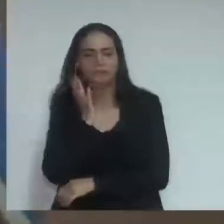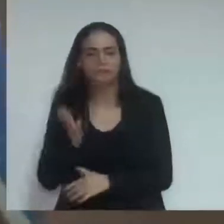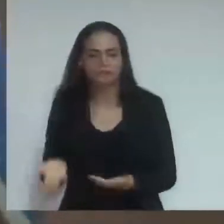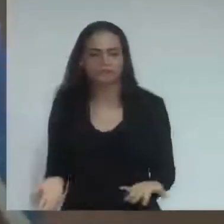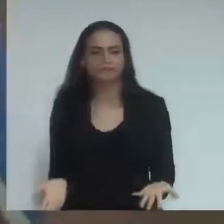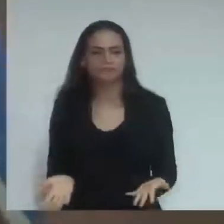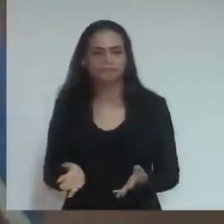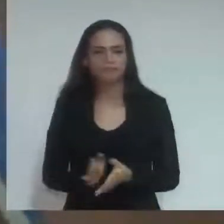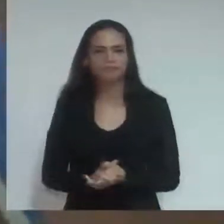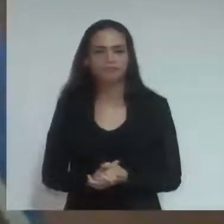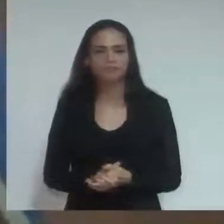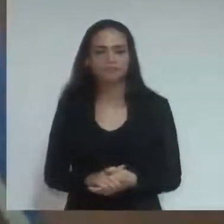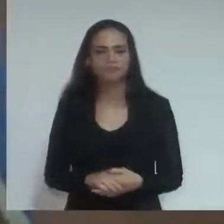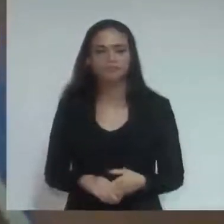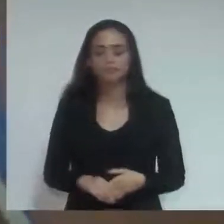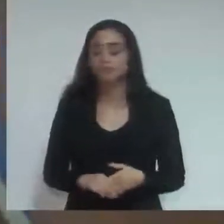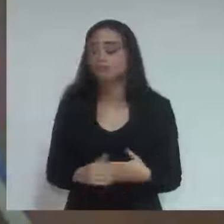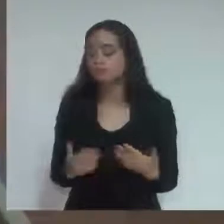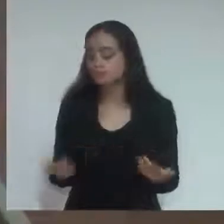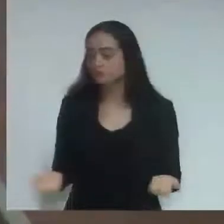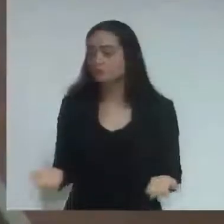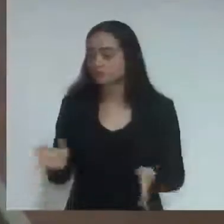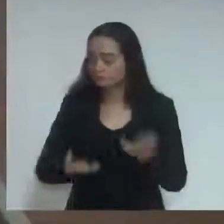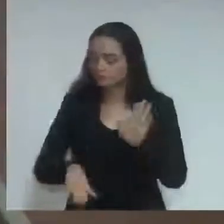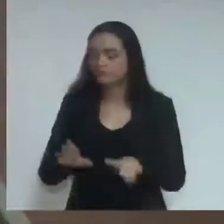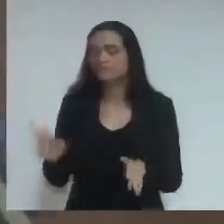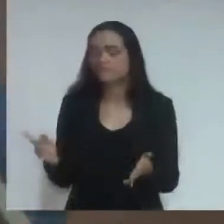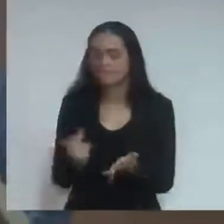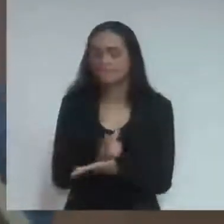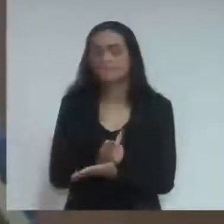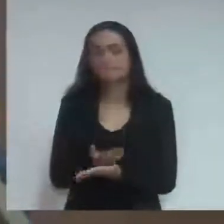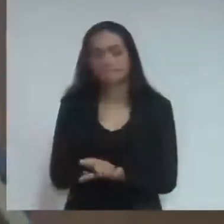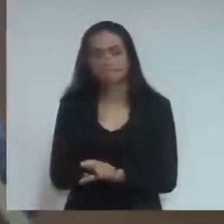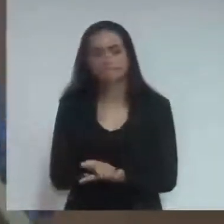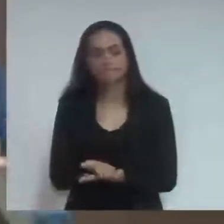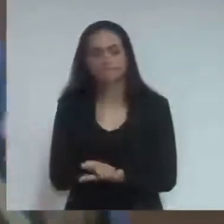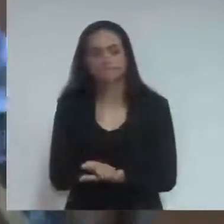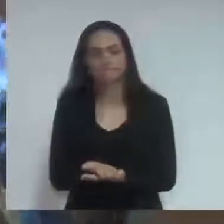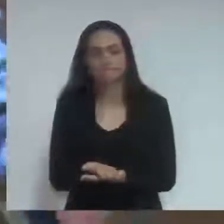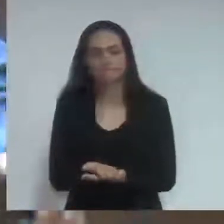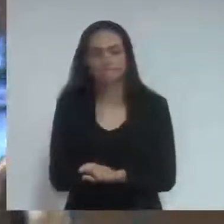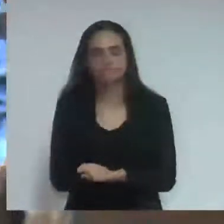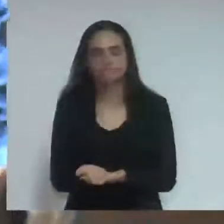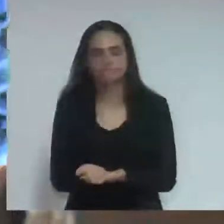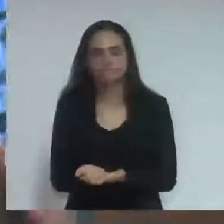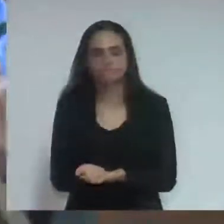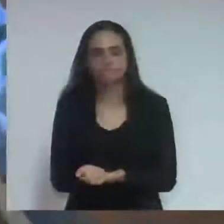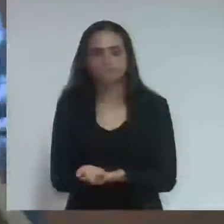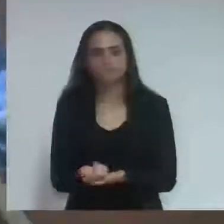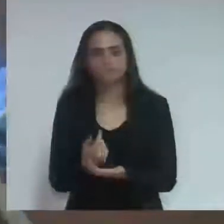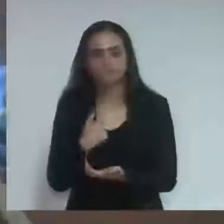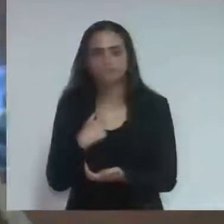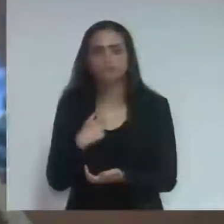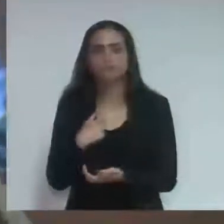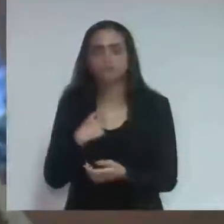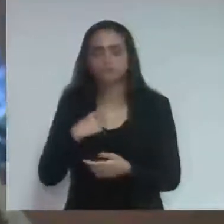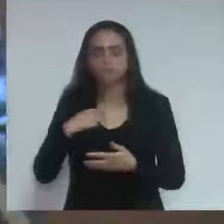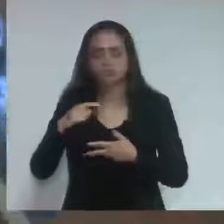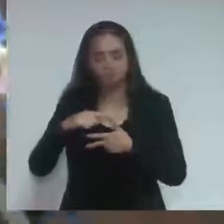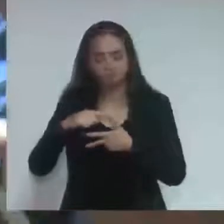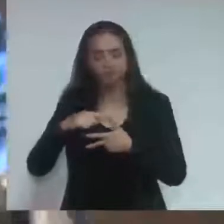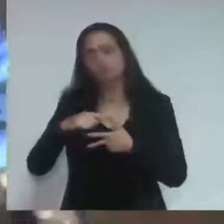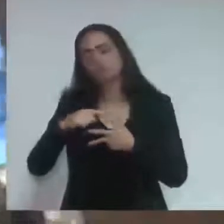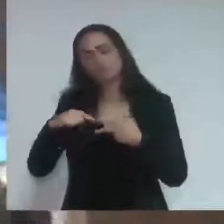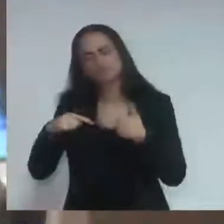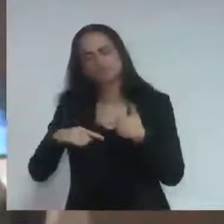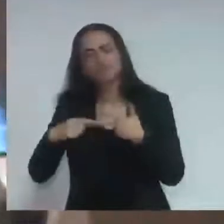corporativismo prevalece. Mas às vezes acontece. E isso não faz com que eu tenha menos respeito pelo Poder Judiciário. Tenho um grande